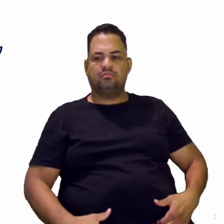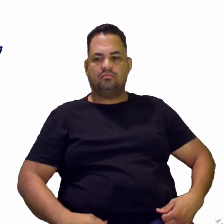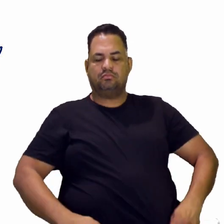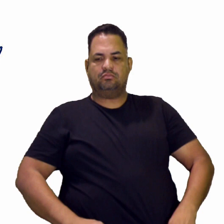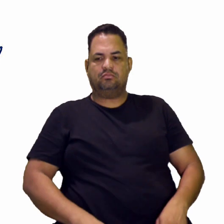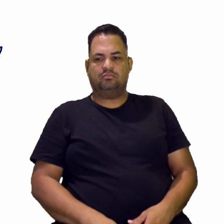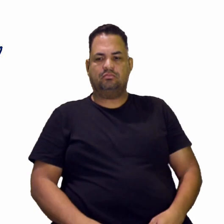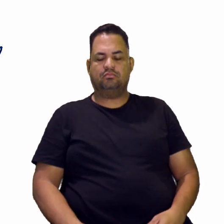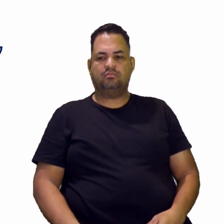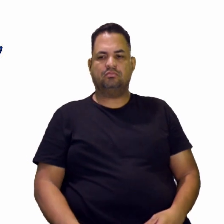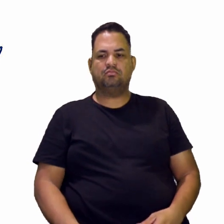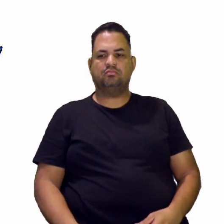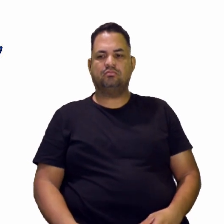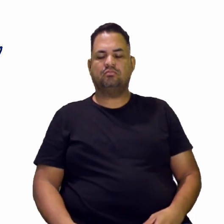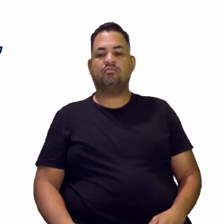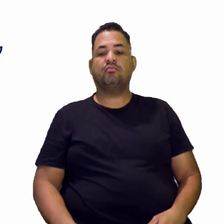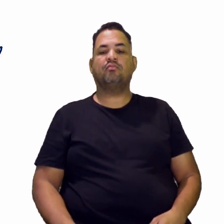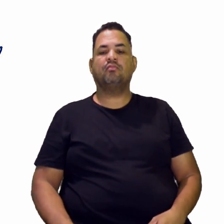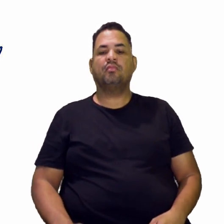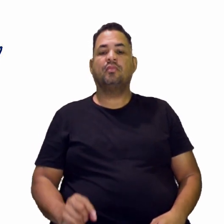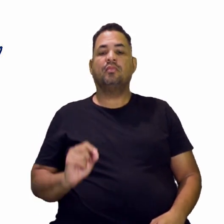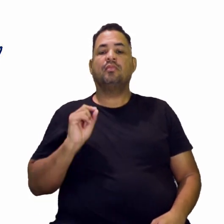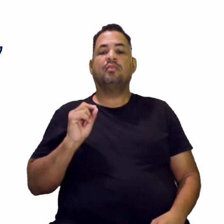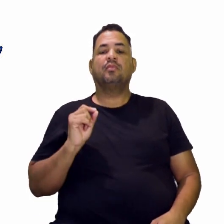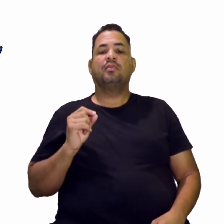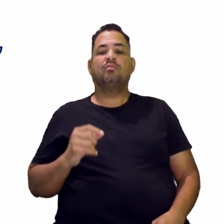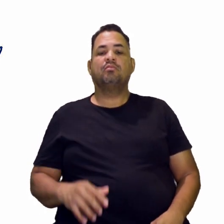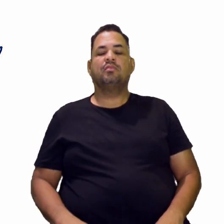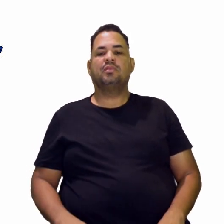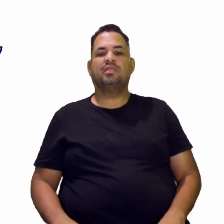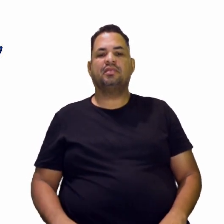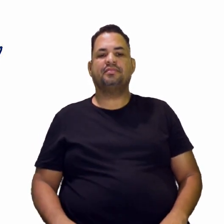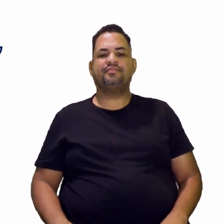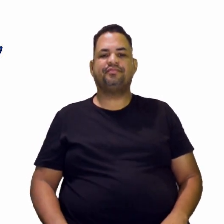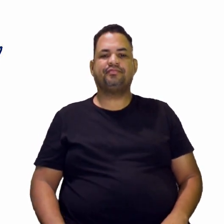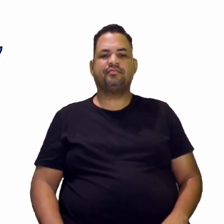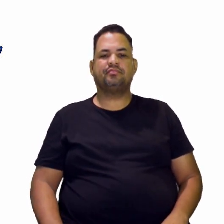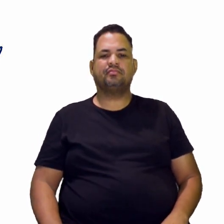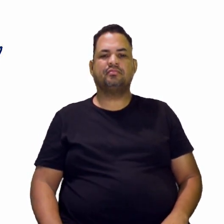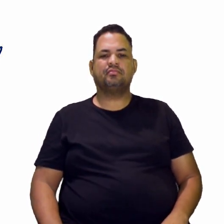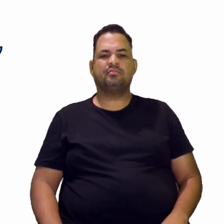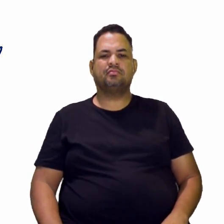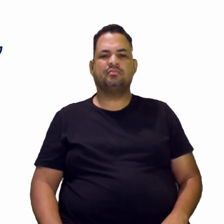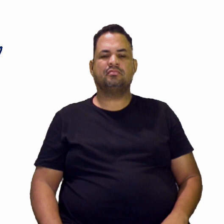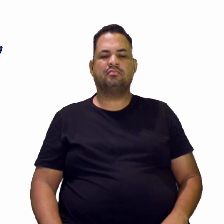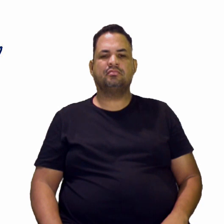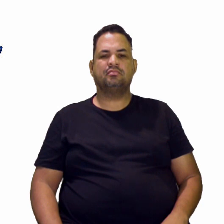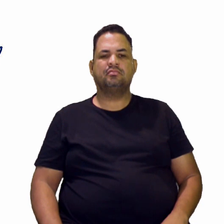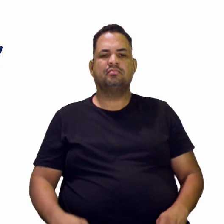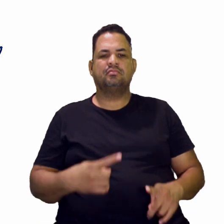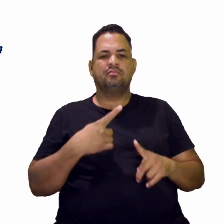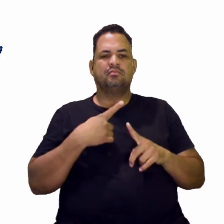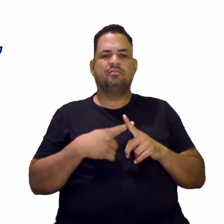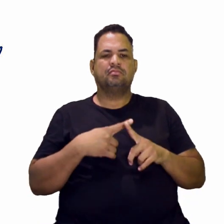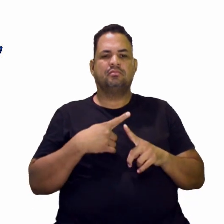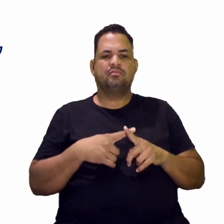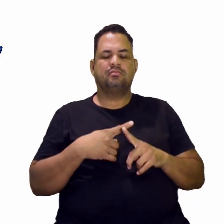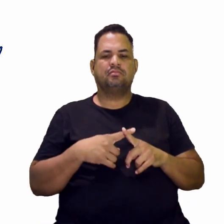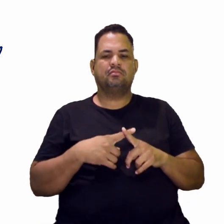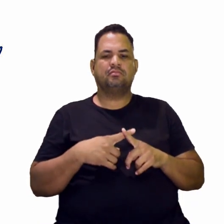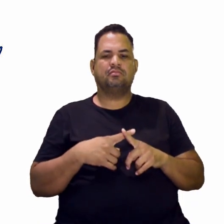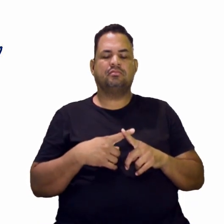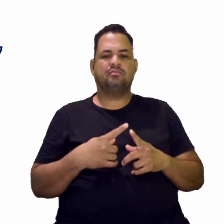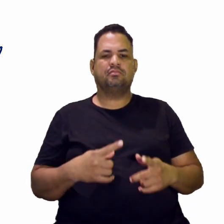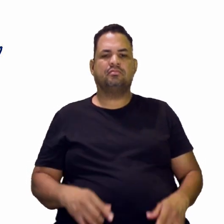sobrevivência. O que está contrastando aqui com a situação? É porque